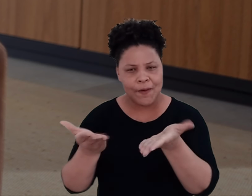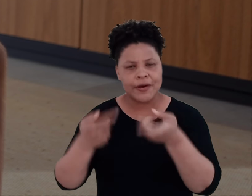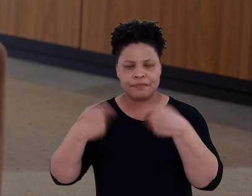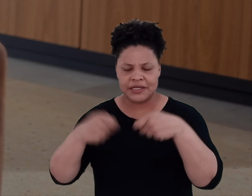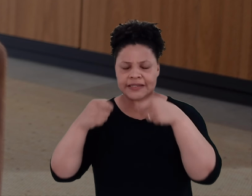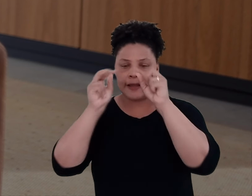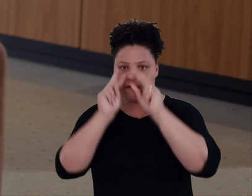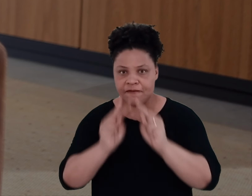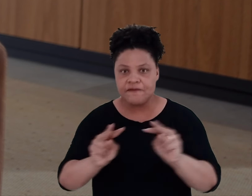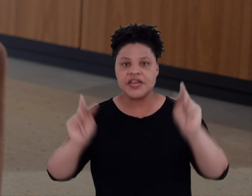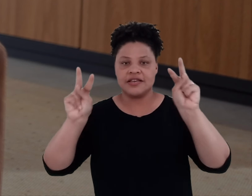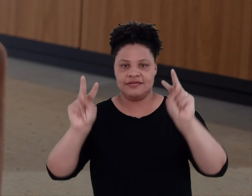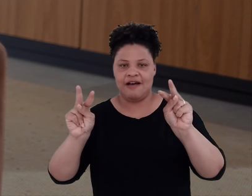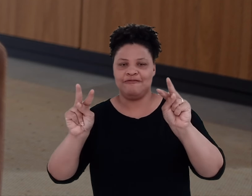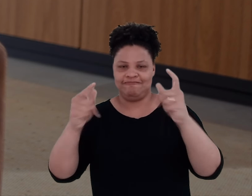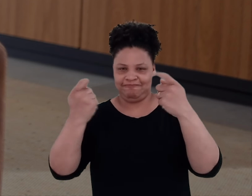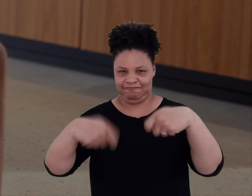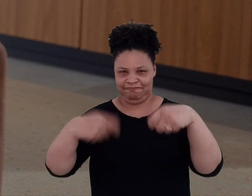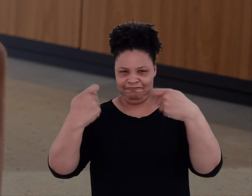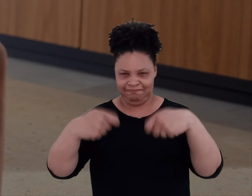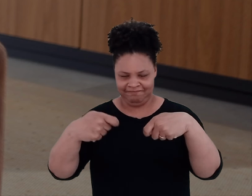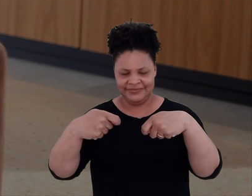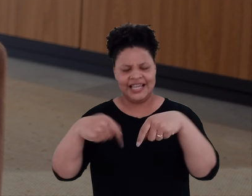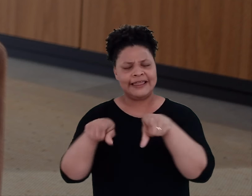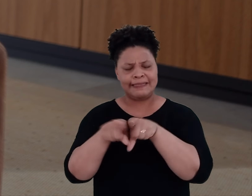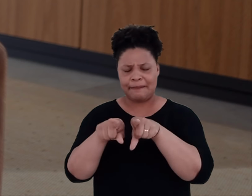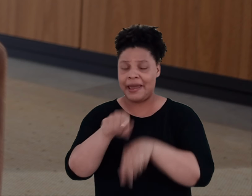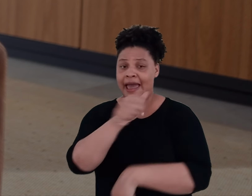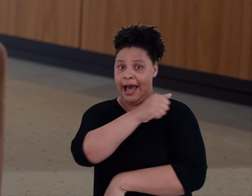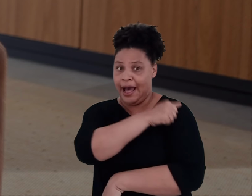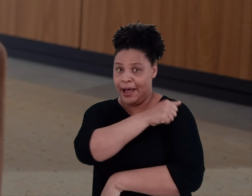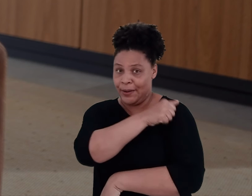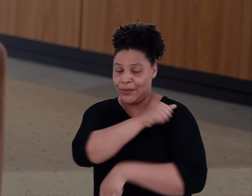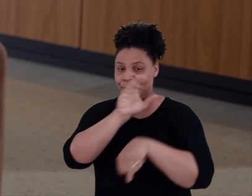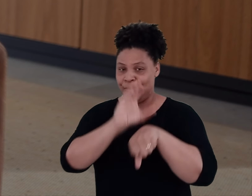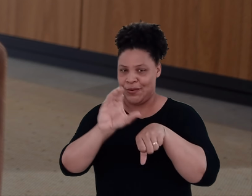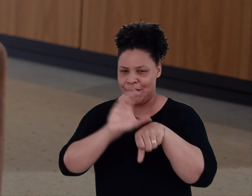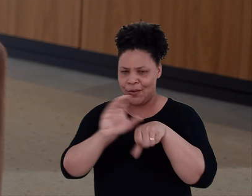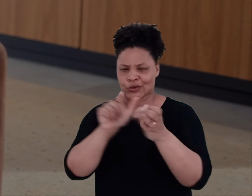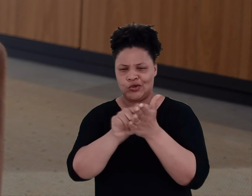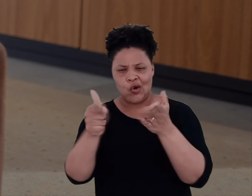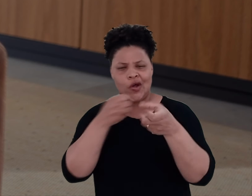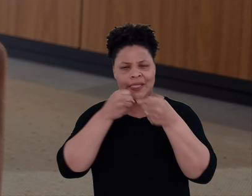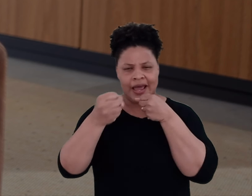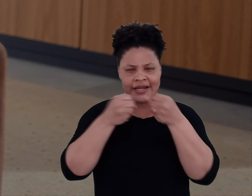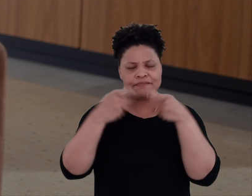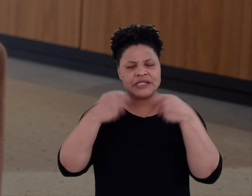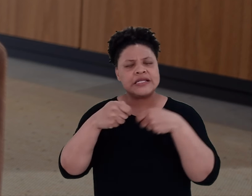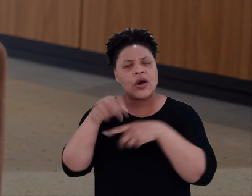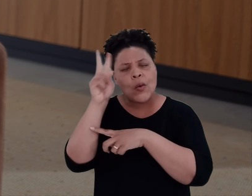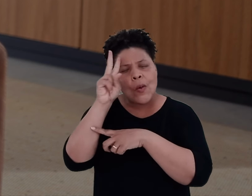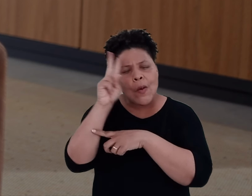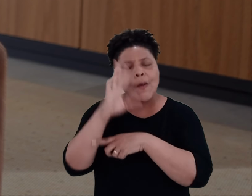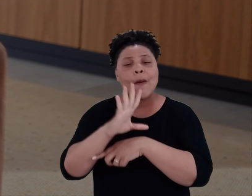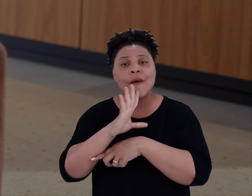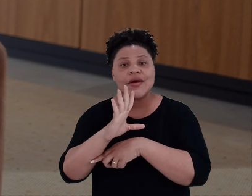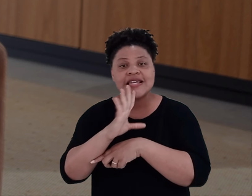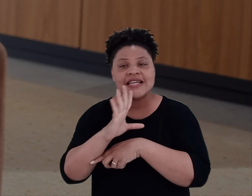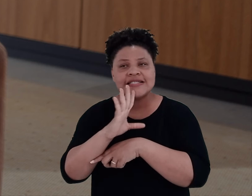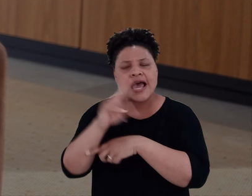mais visibilizadas. Os estudantes de jornalismo precisam conhecer a história da imprensa negra, porque essas publicações representam